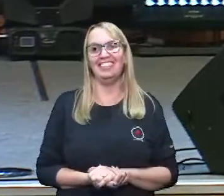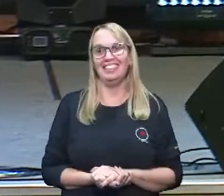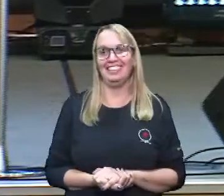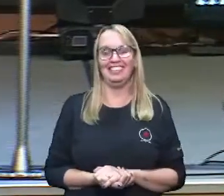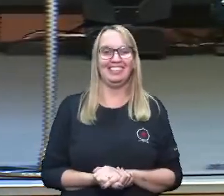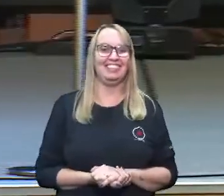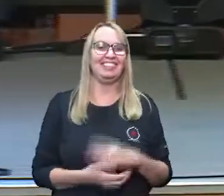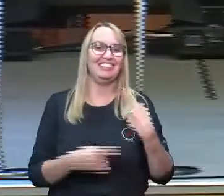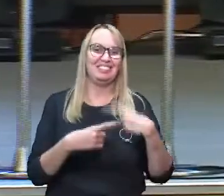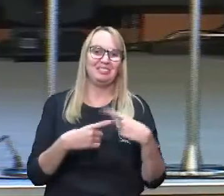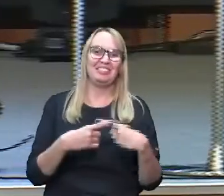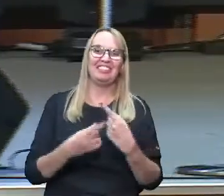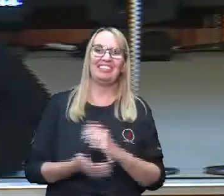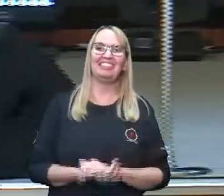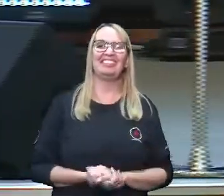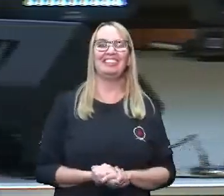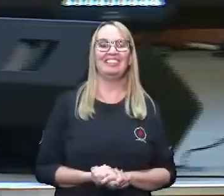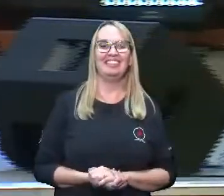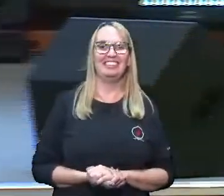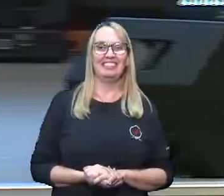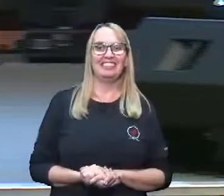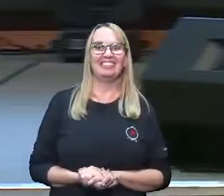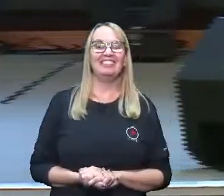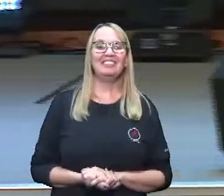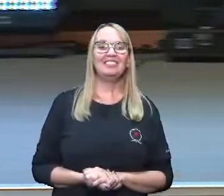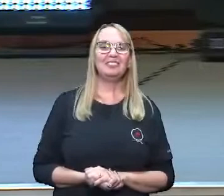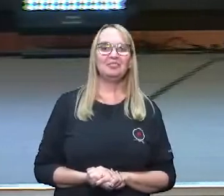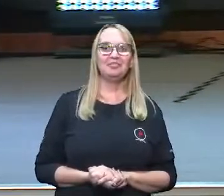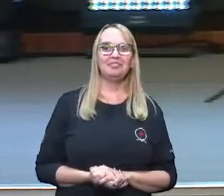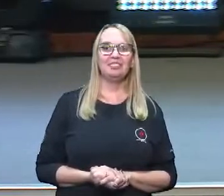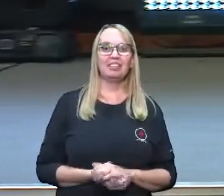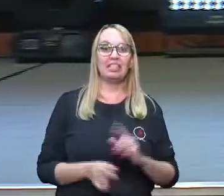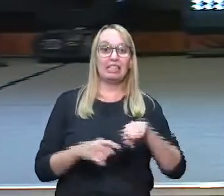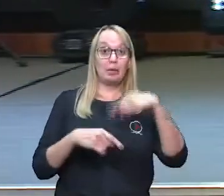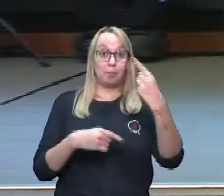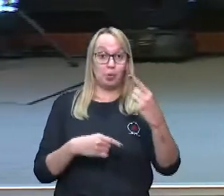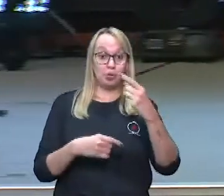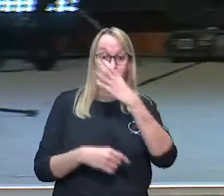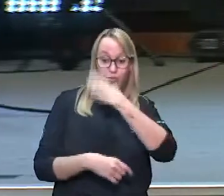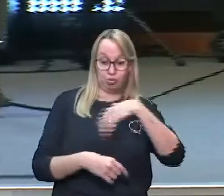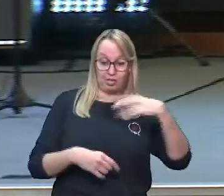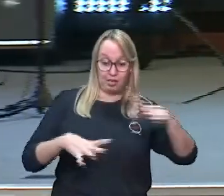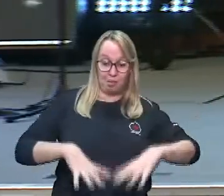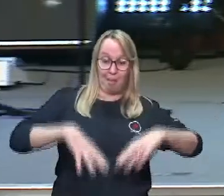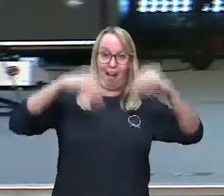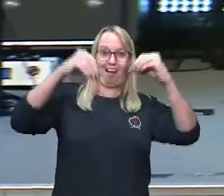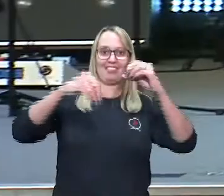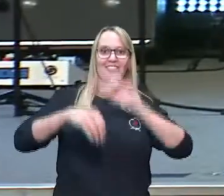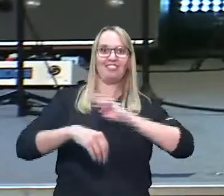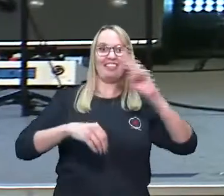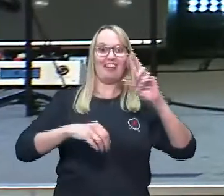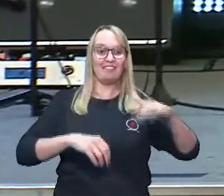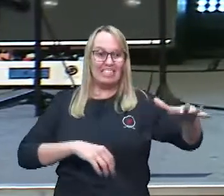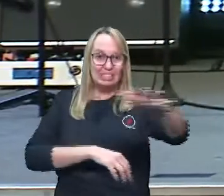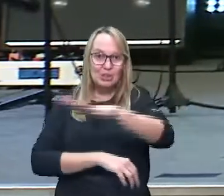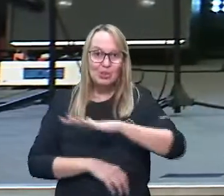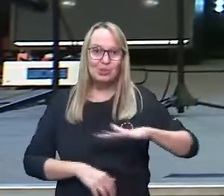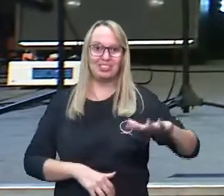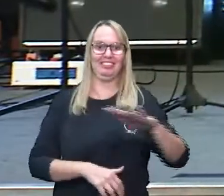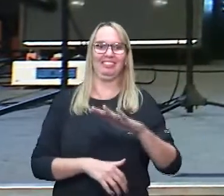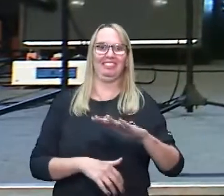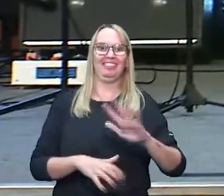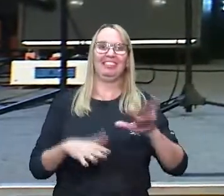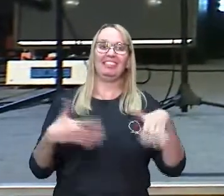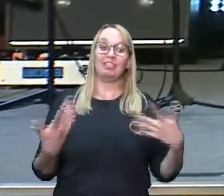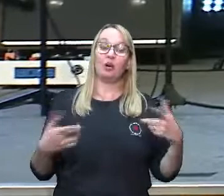Por quê? Porque, amigo, depois ele vai para o palácio, ele vira o quê? Chefe de tudo. Ué, então você tem